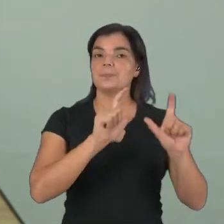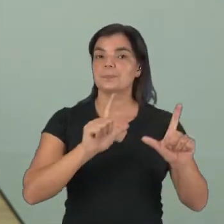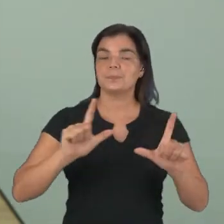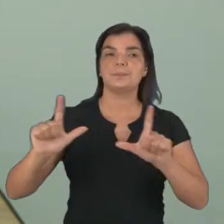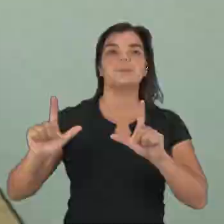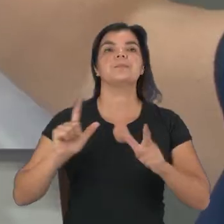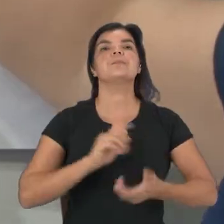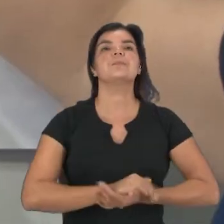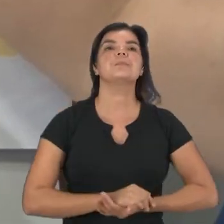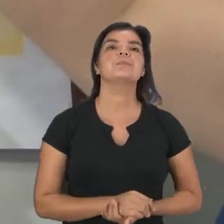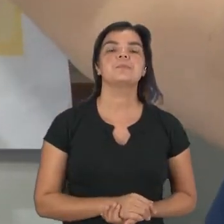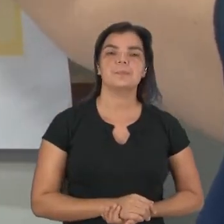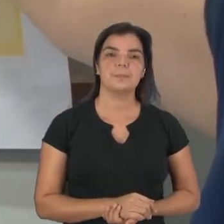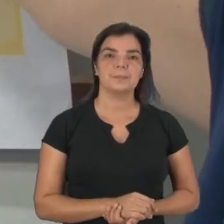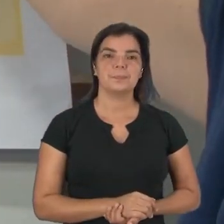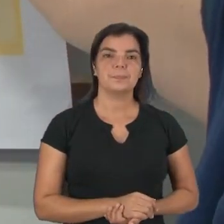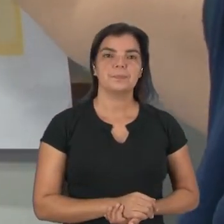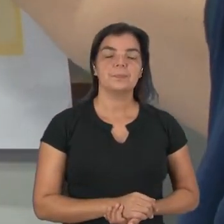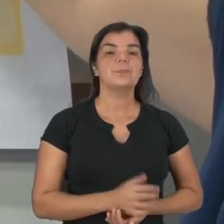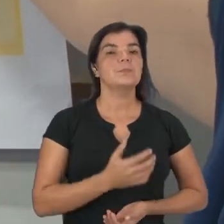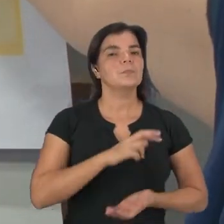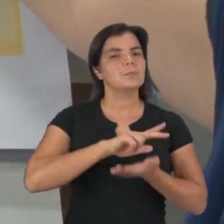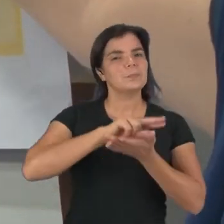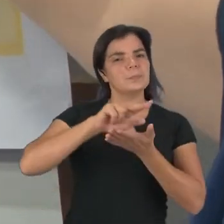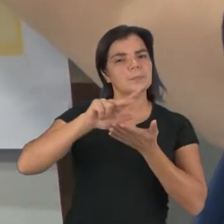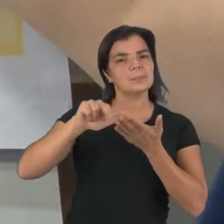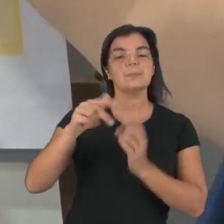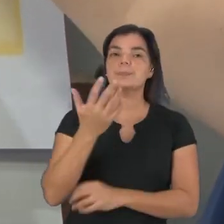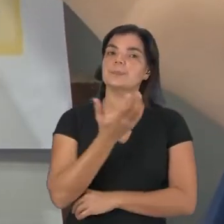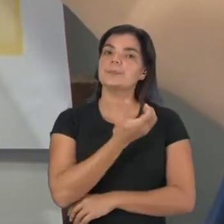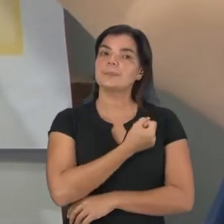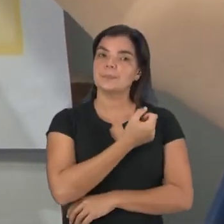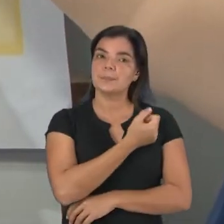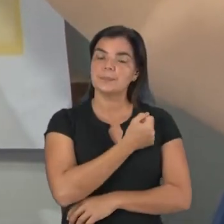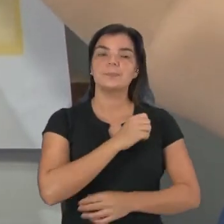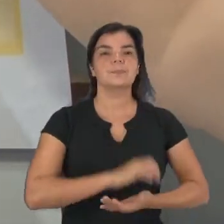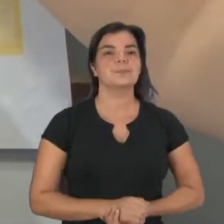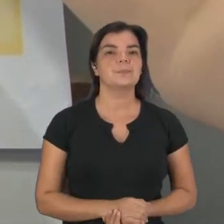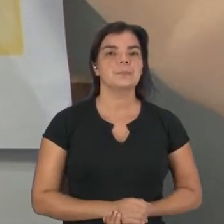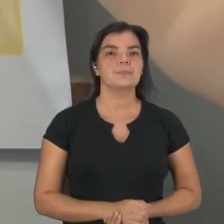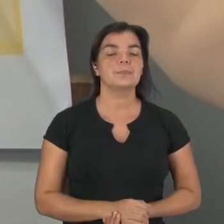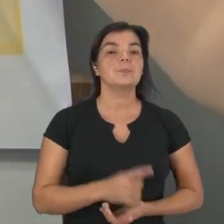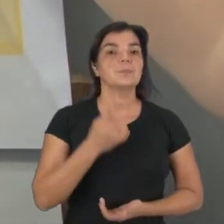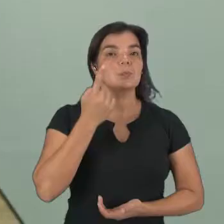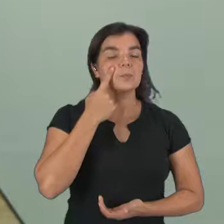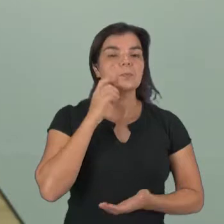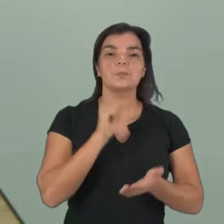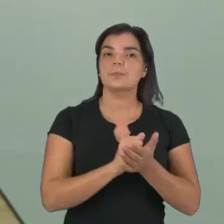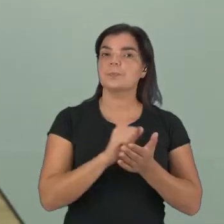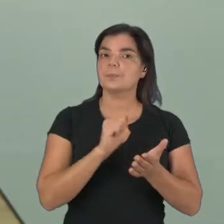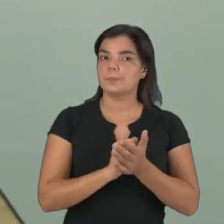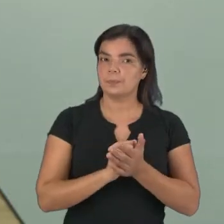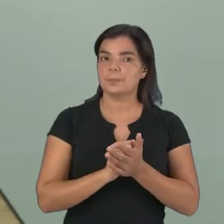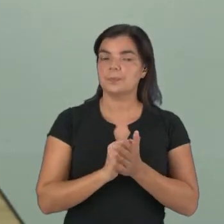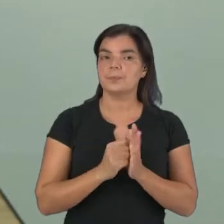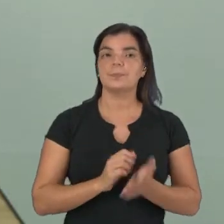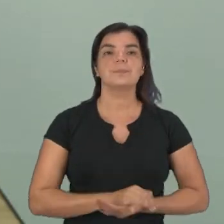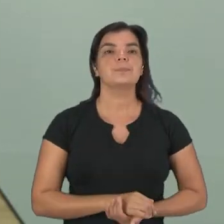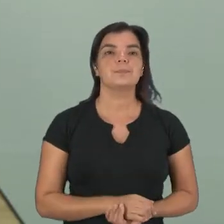Olha só, nós temos aqui vários números, né? Olha como eles estão escritos.